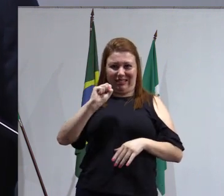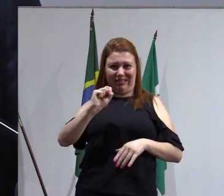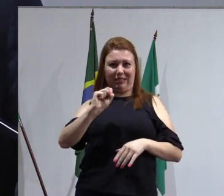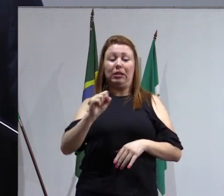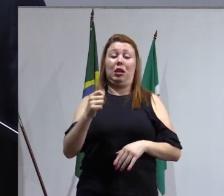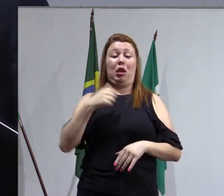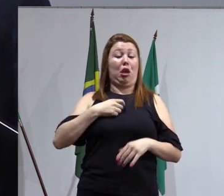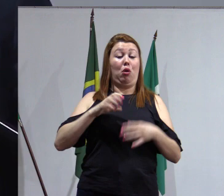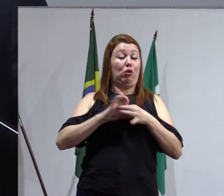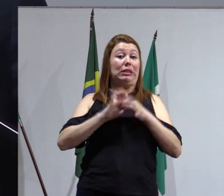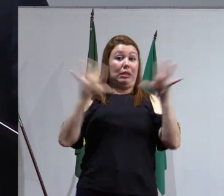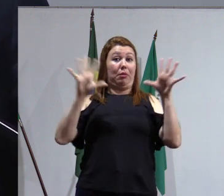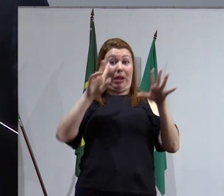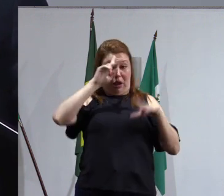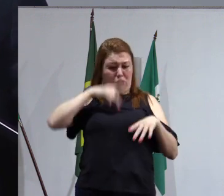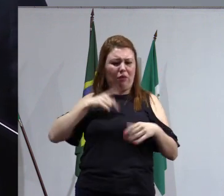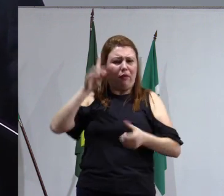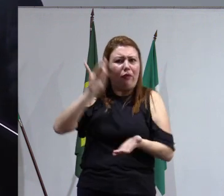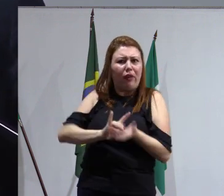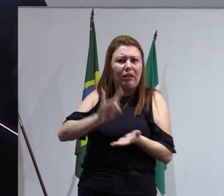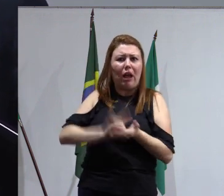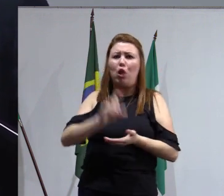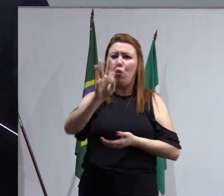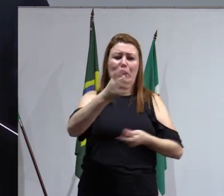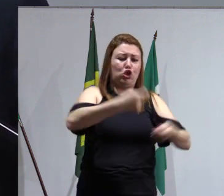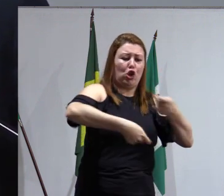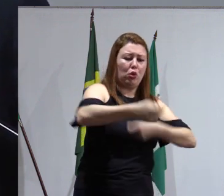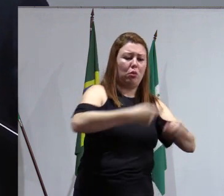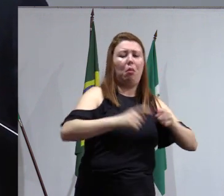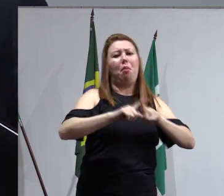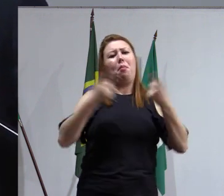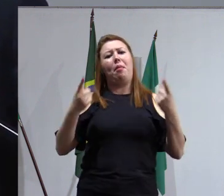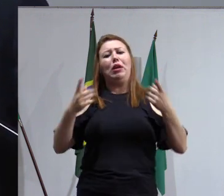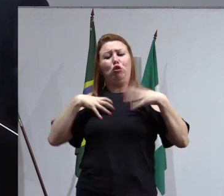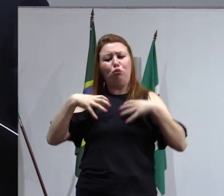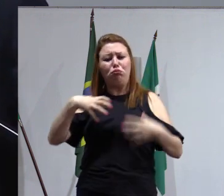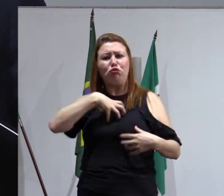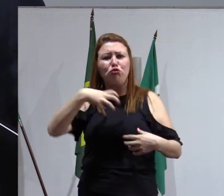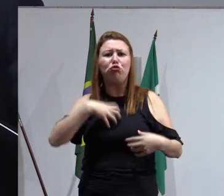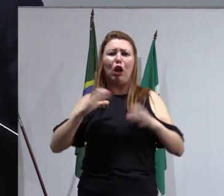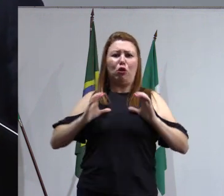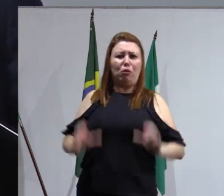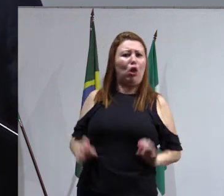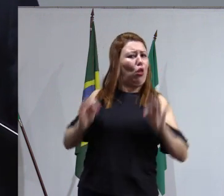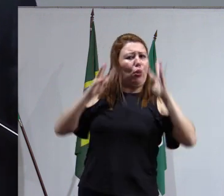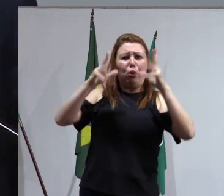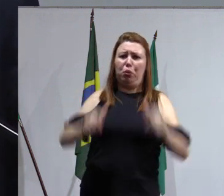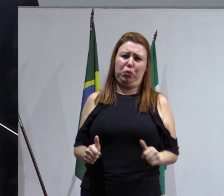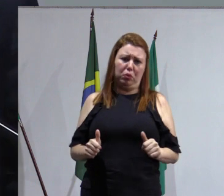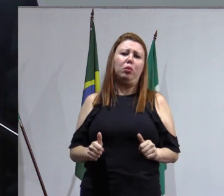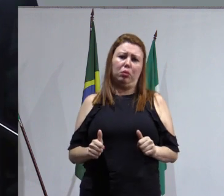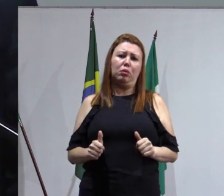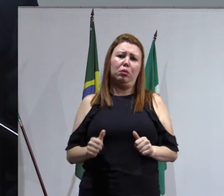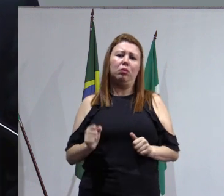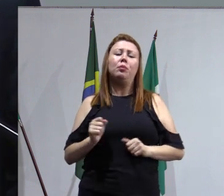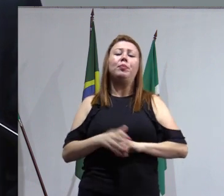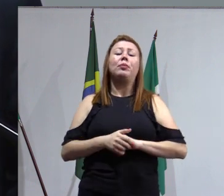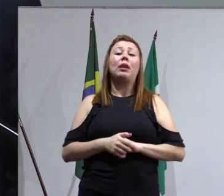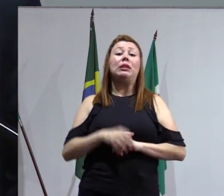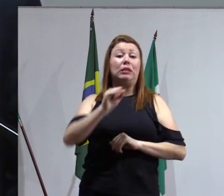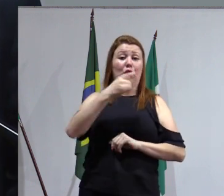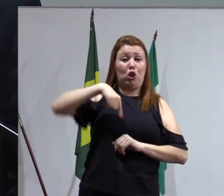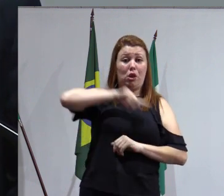liberal por inteiro, não apenas na economia, mas também nos costumes, no cenário nacional. E, sendo uma associação